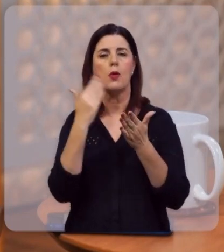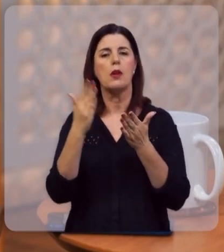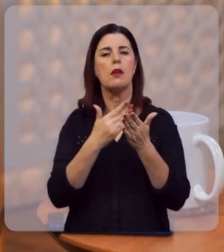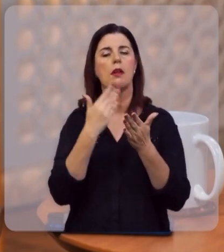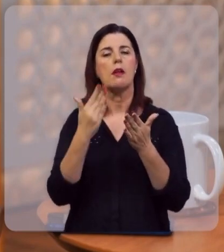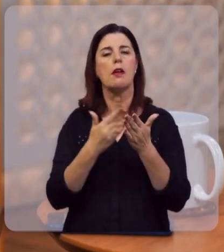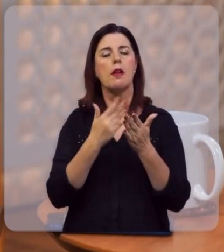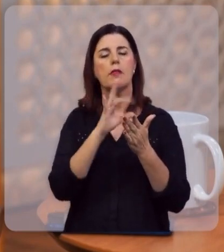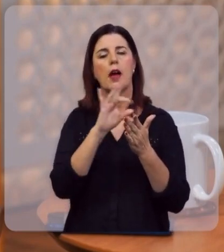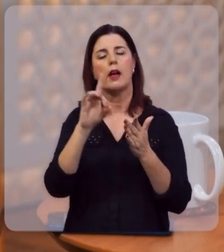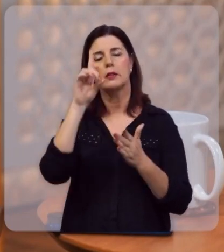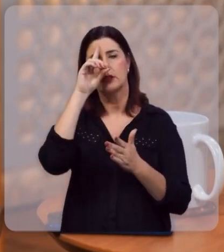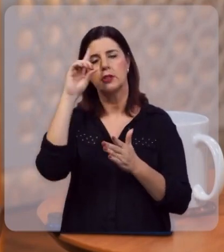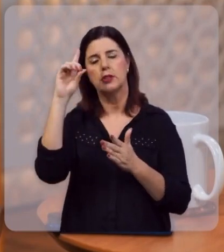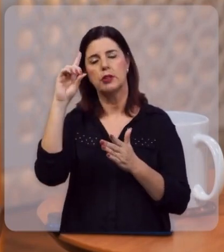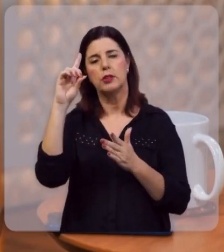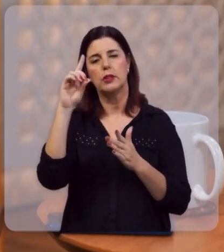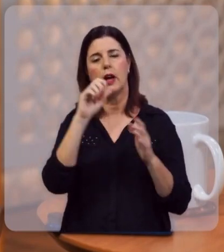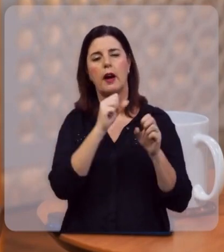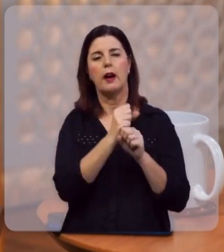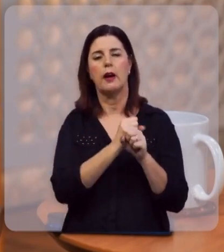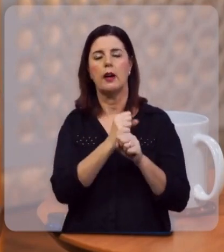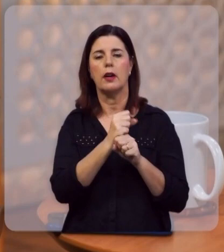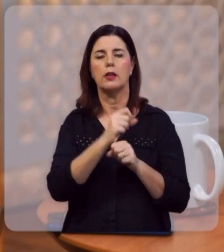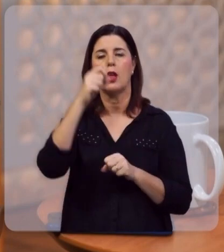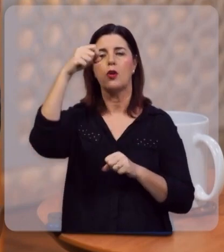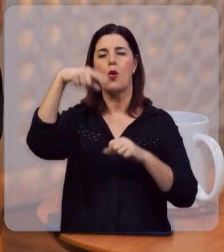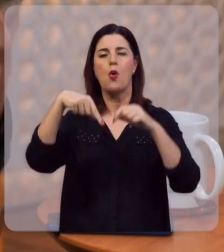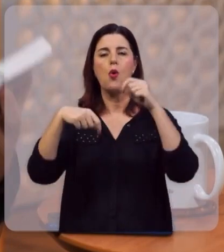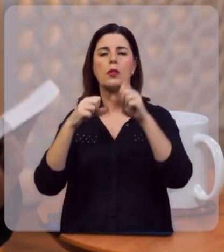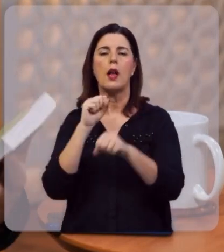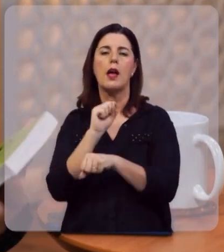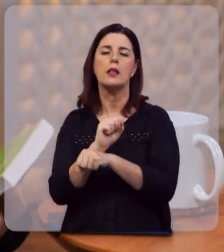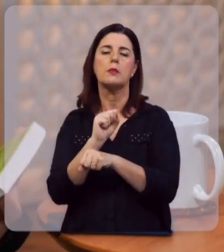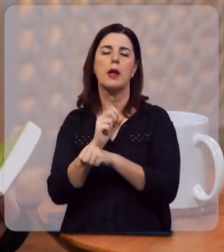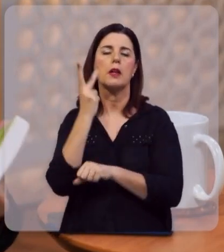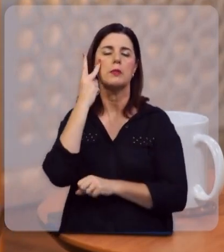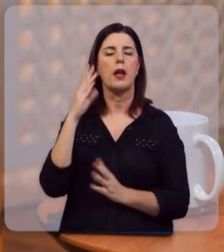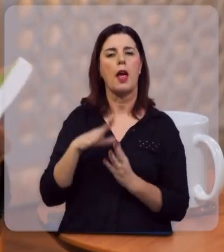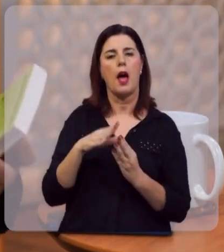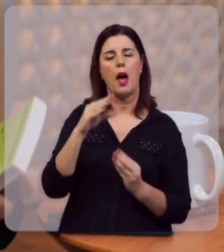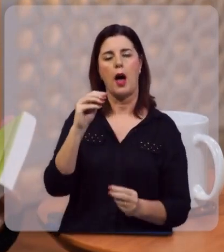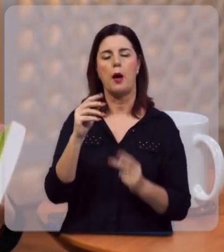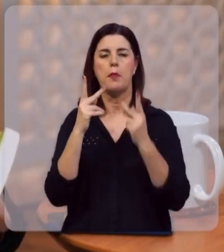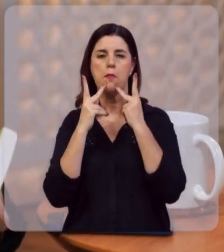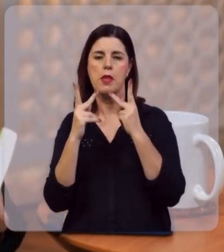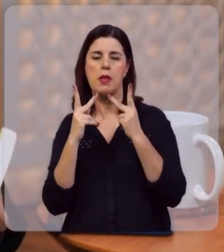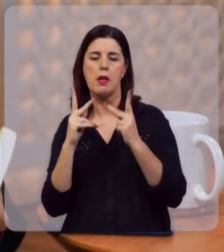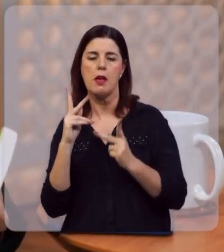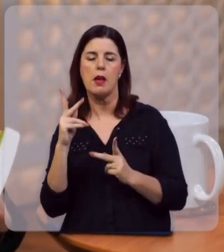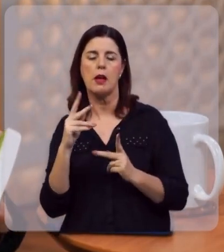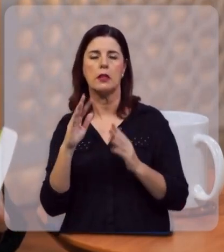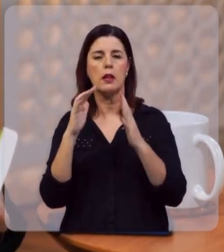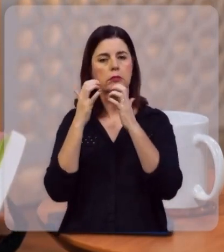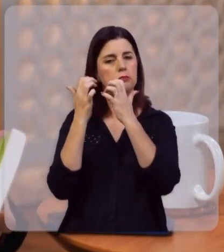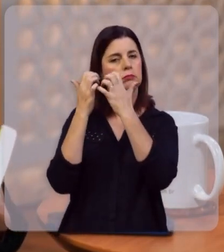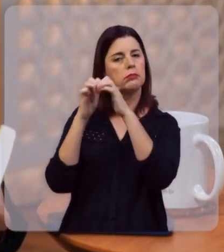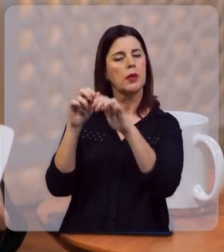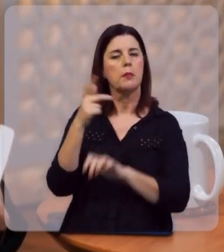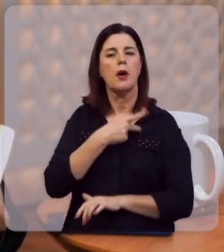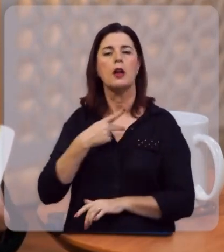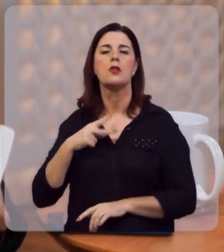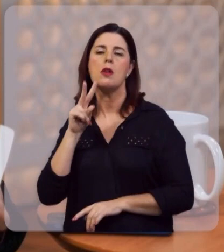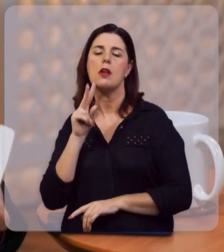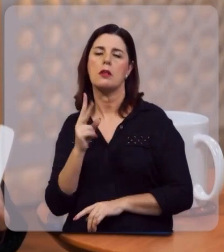com mensagens para cada dia do seu ano. Gotas de Esperança para a Alma, mensagens e reflexões escritas pelo